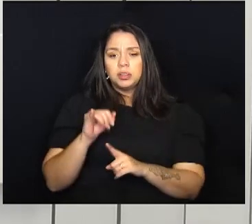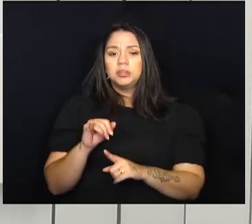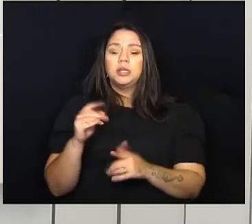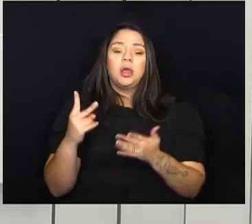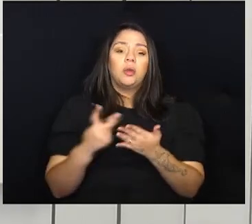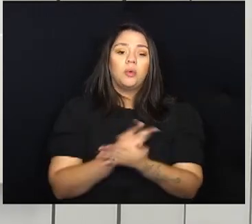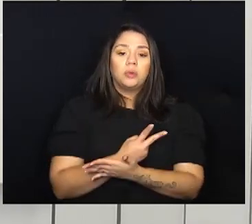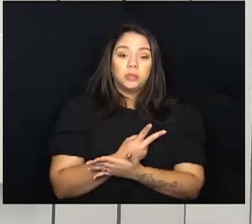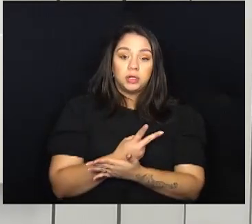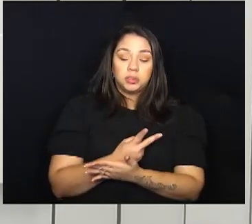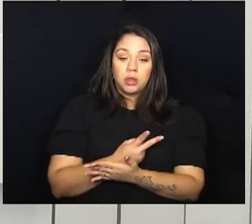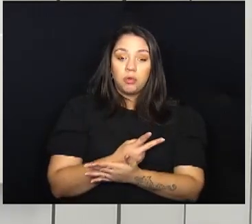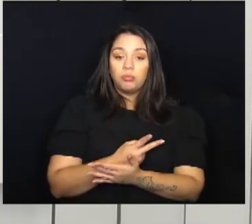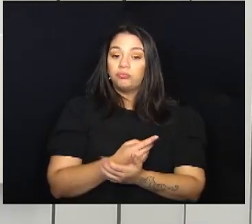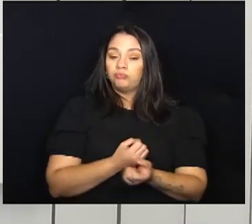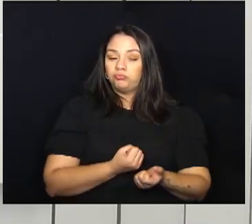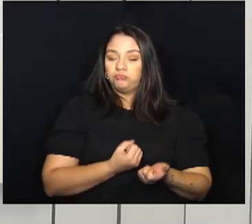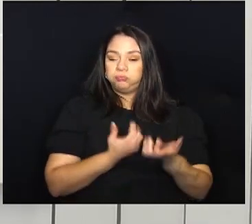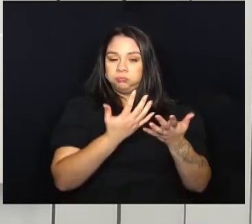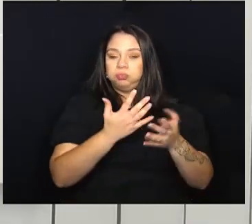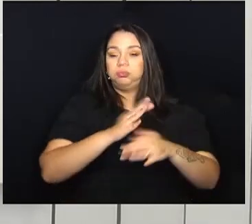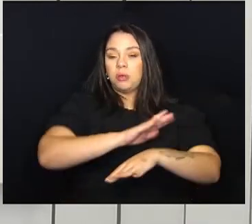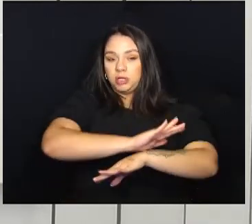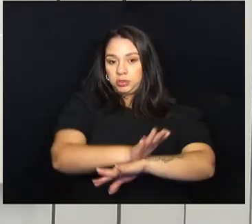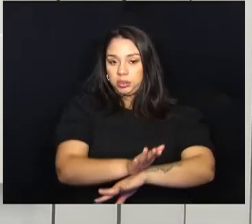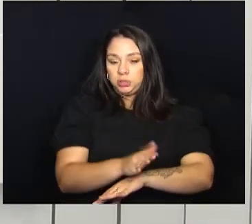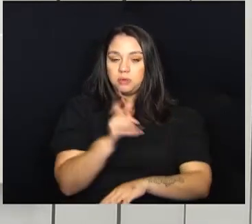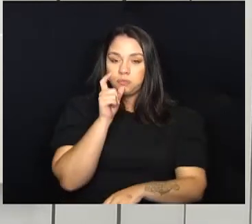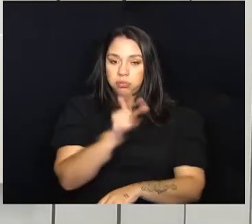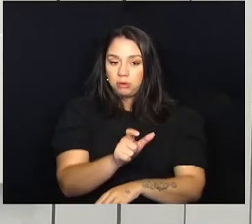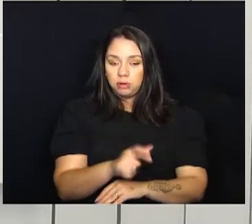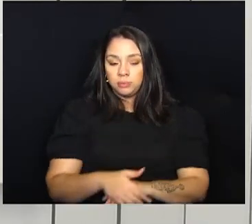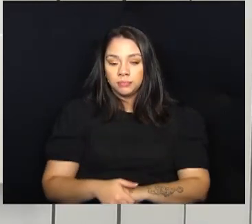nas manifestações racistas.